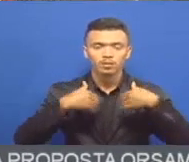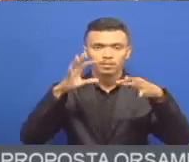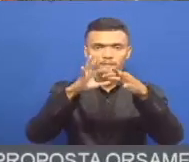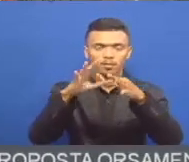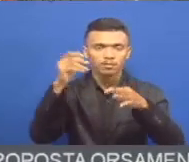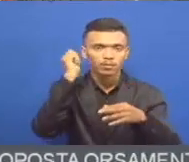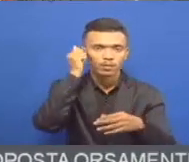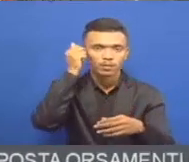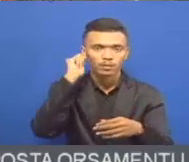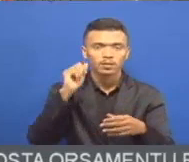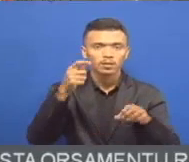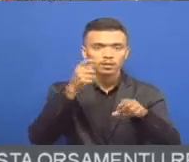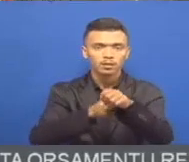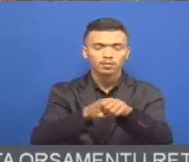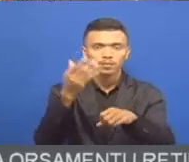ita momento neba